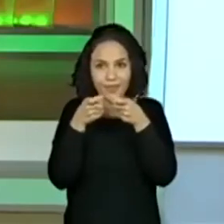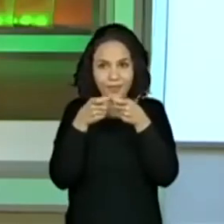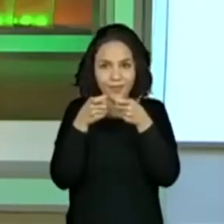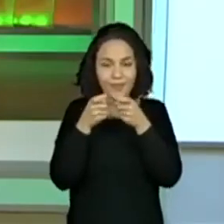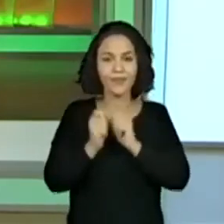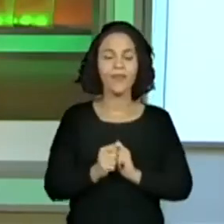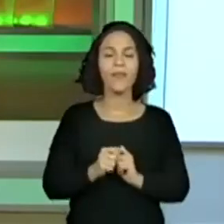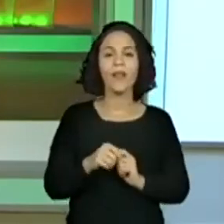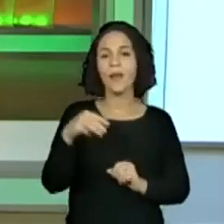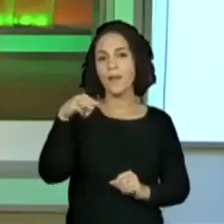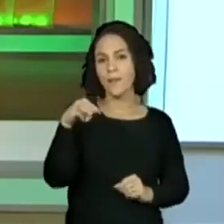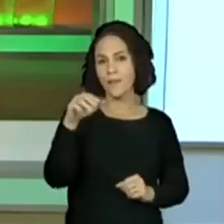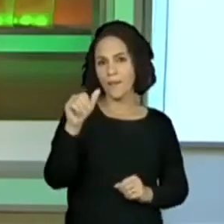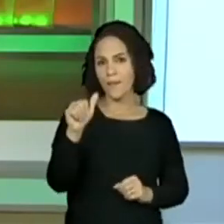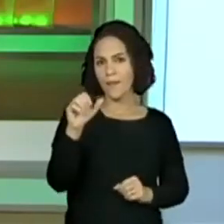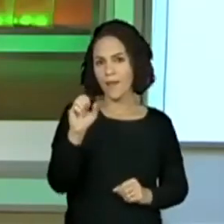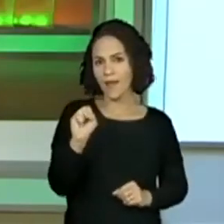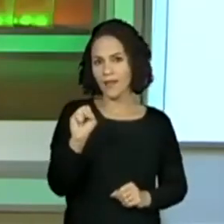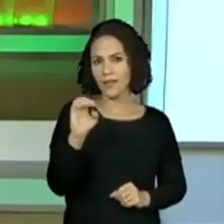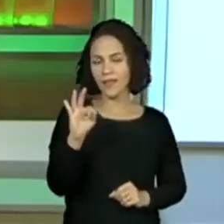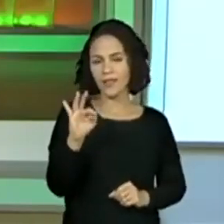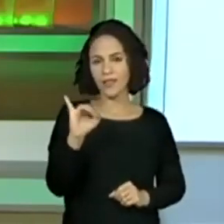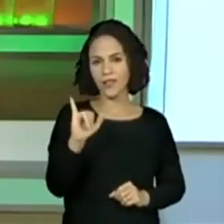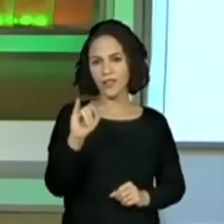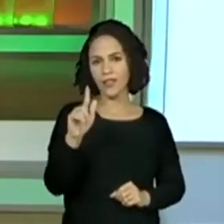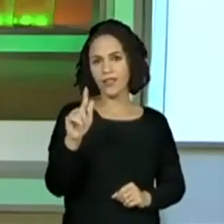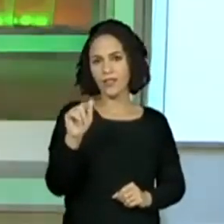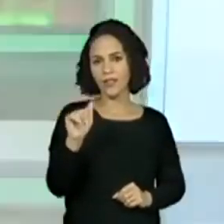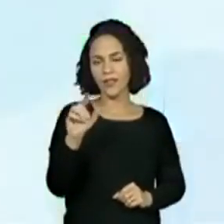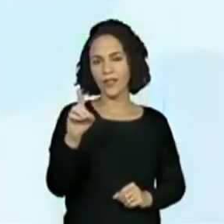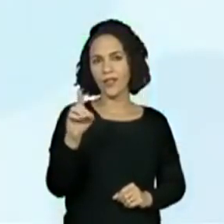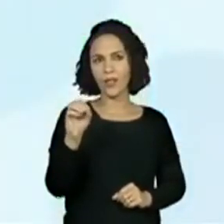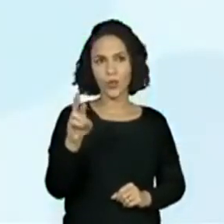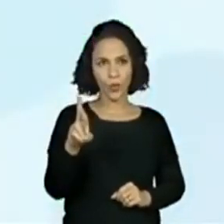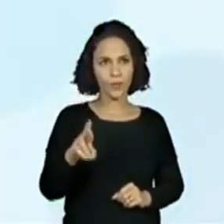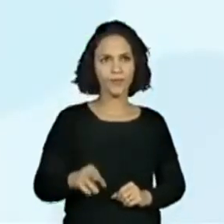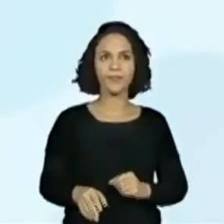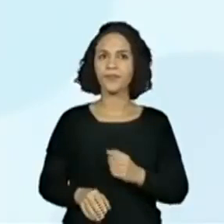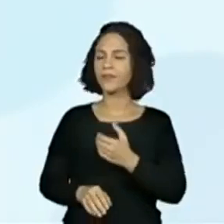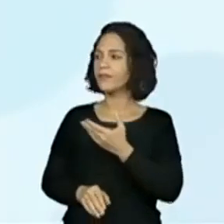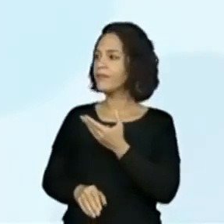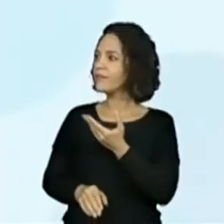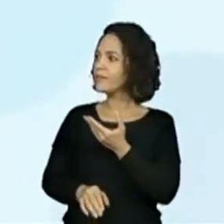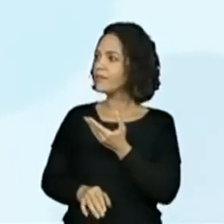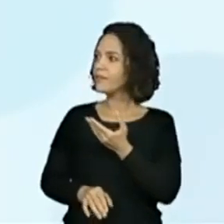eu tenho aqui, vou marcar,